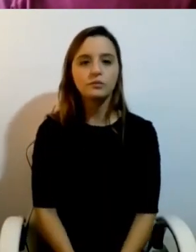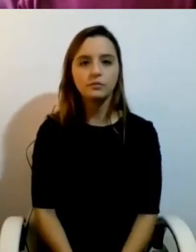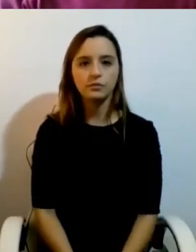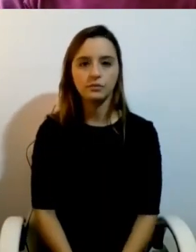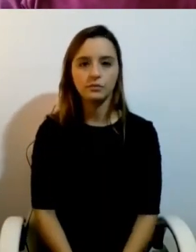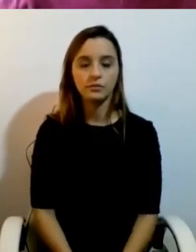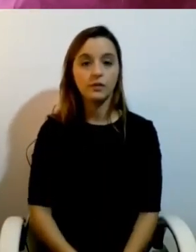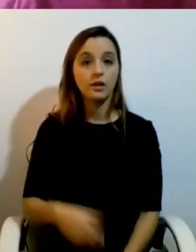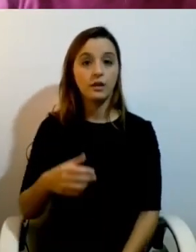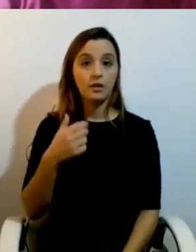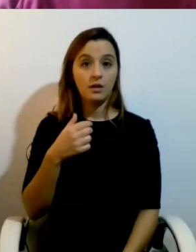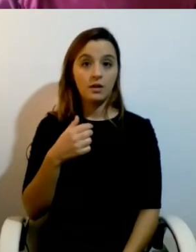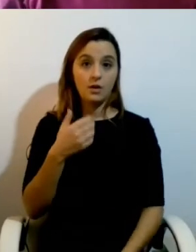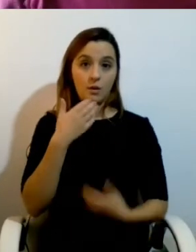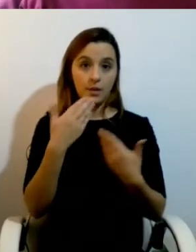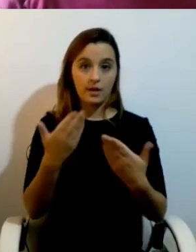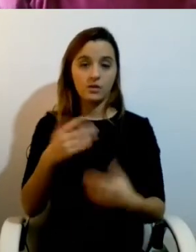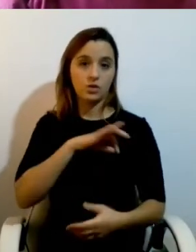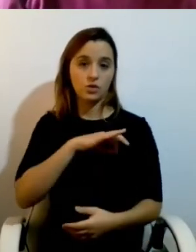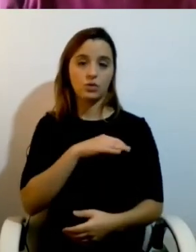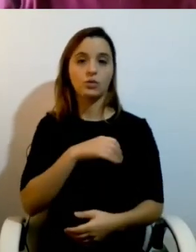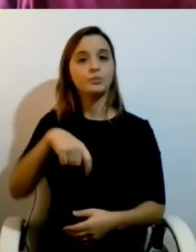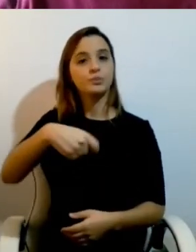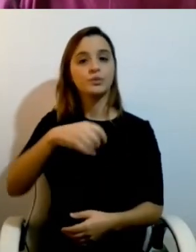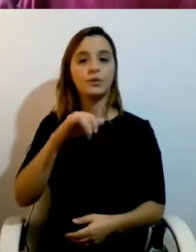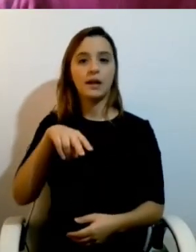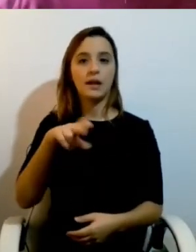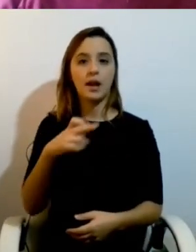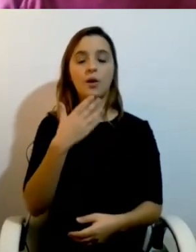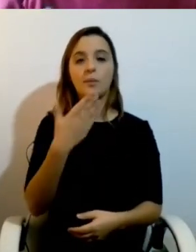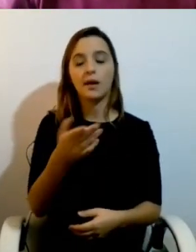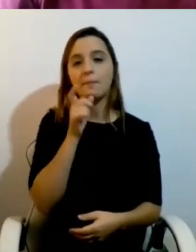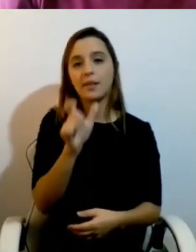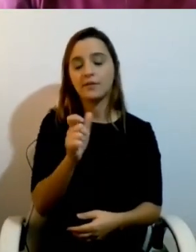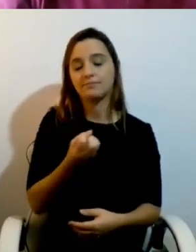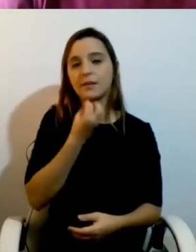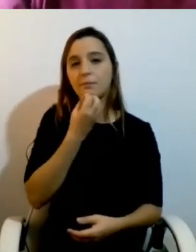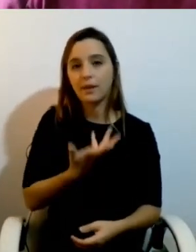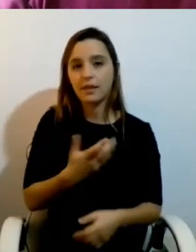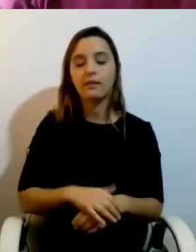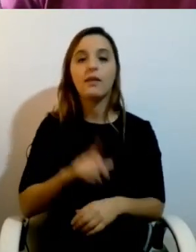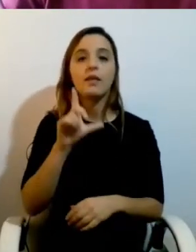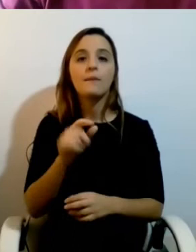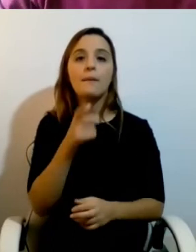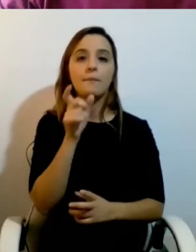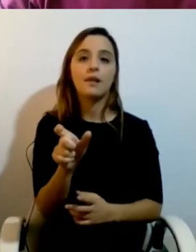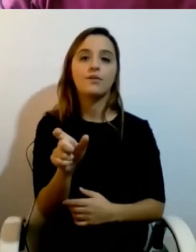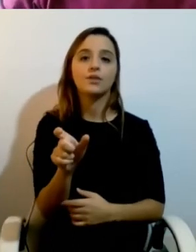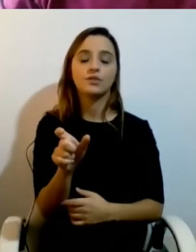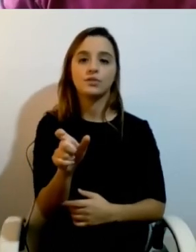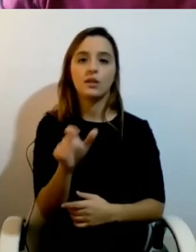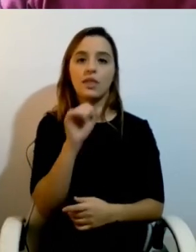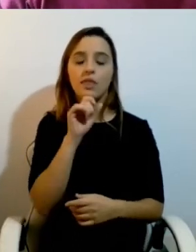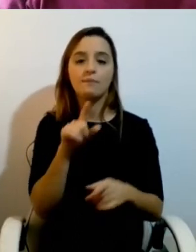Muito obrigado, Sr. Presidente do INR, obrigado pelas amáveis palavras e pelas palavras de enquadramento da questão da